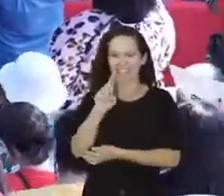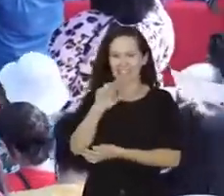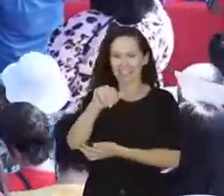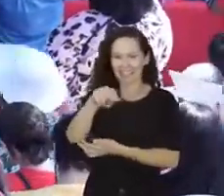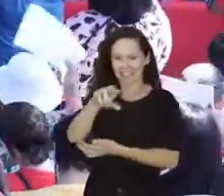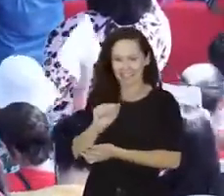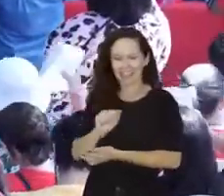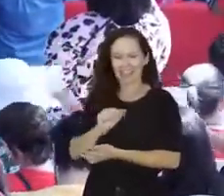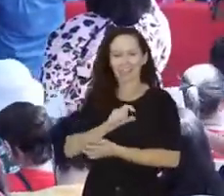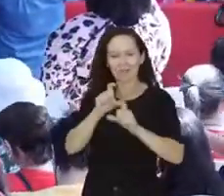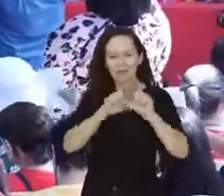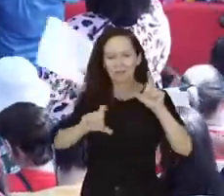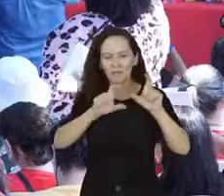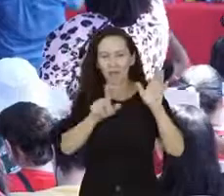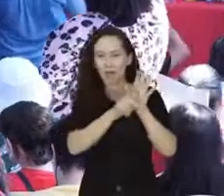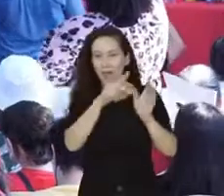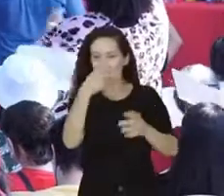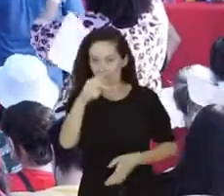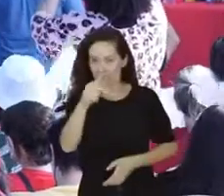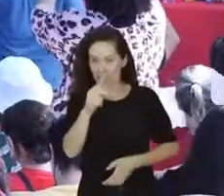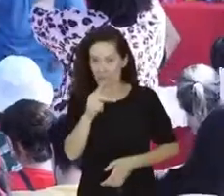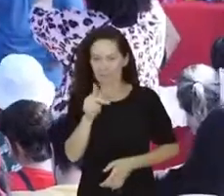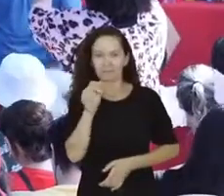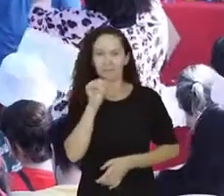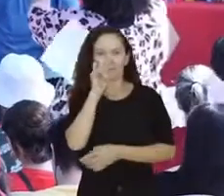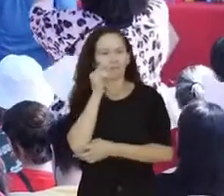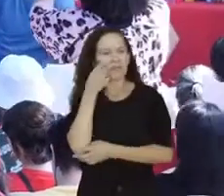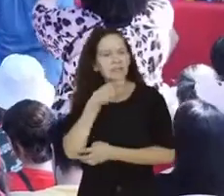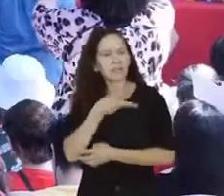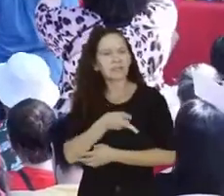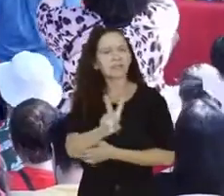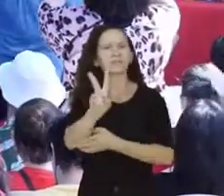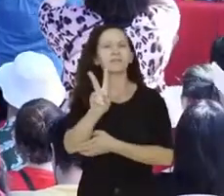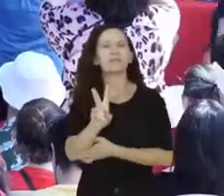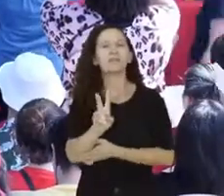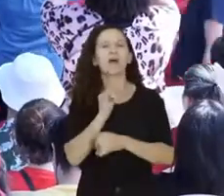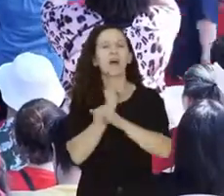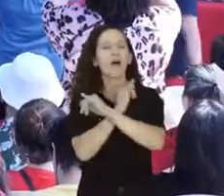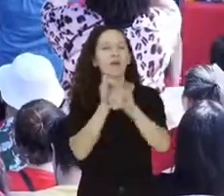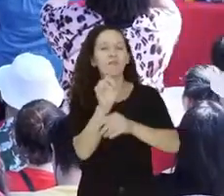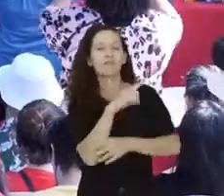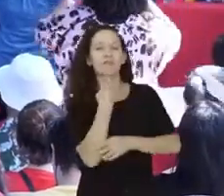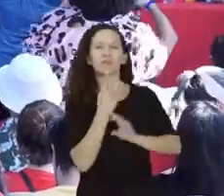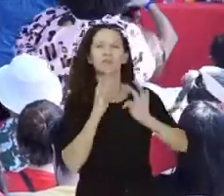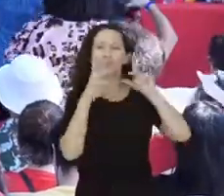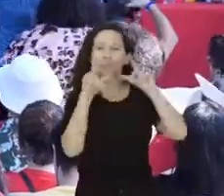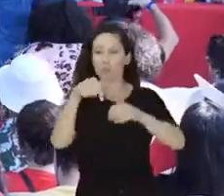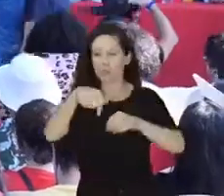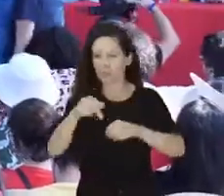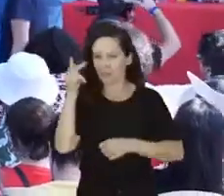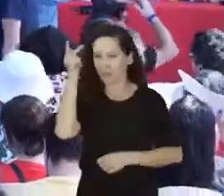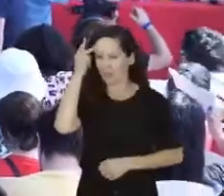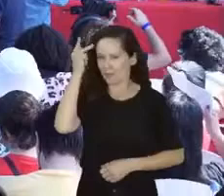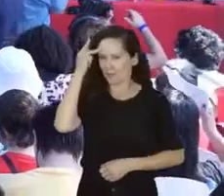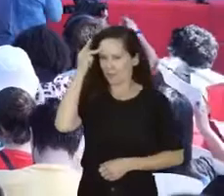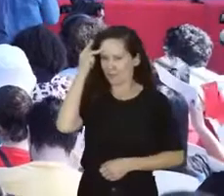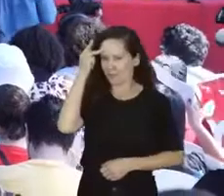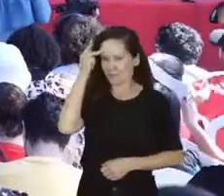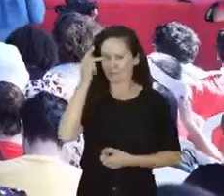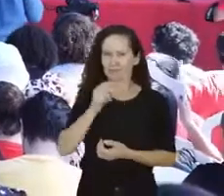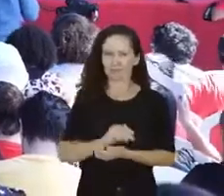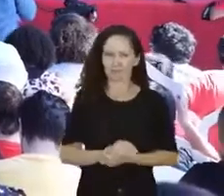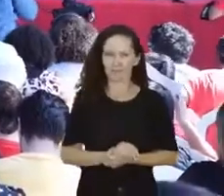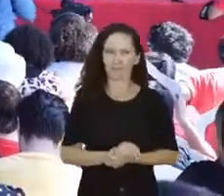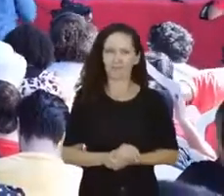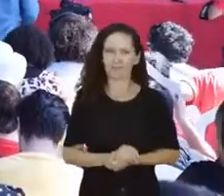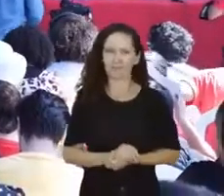Ela tem uma frase que ela fala pra todos nós aqui em Heliópolis. quando ela traz as pessoas aqui, quando